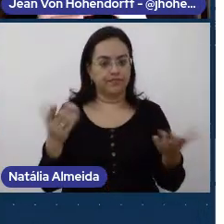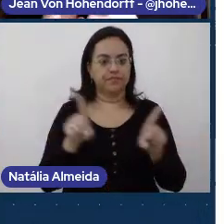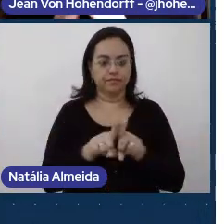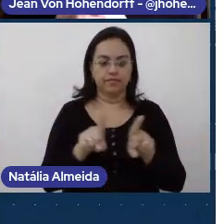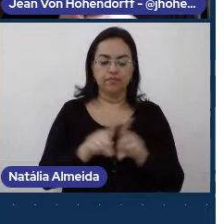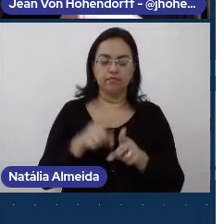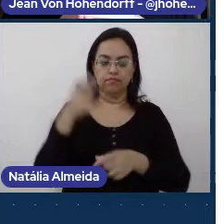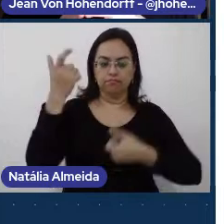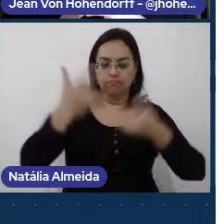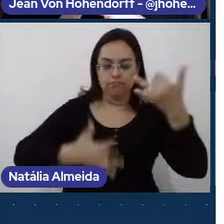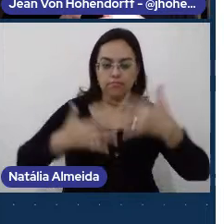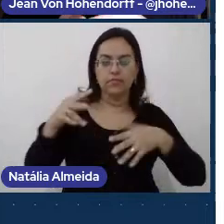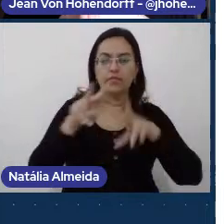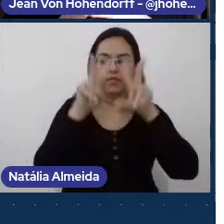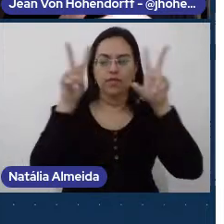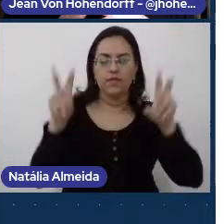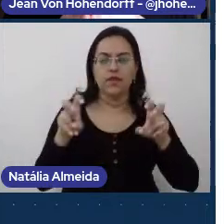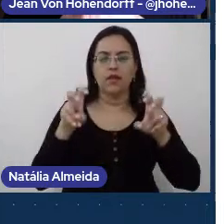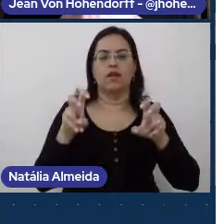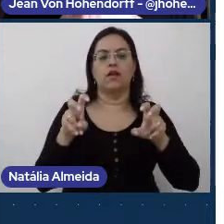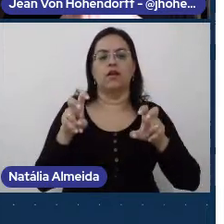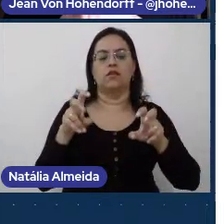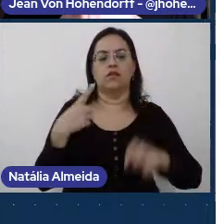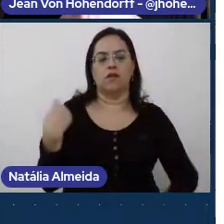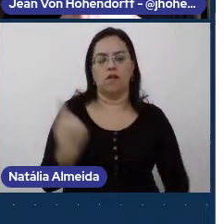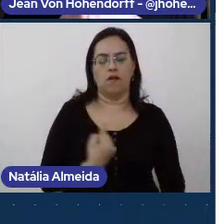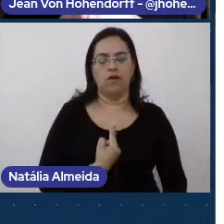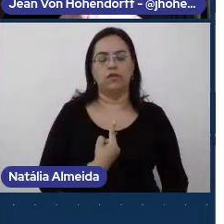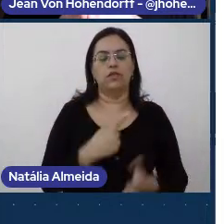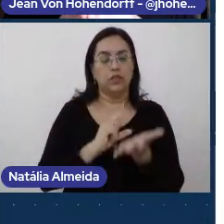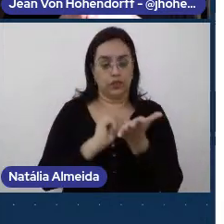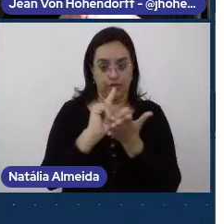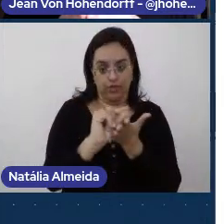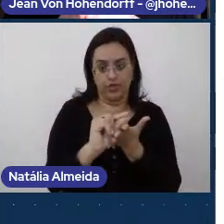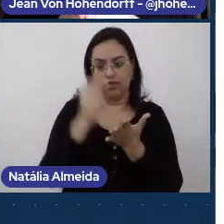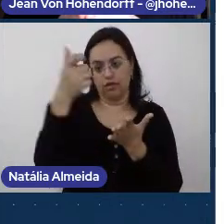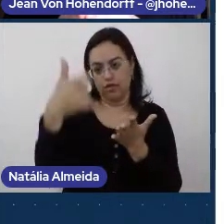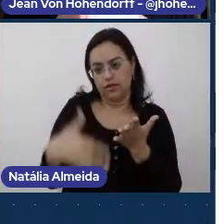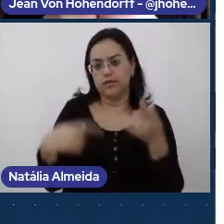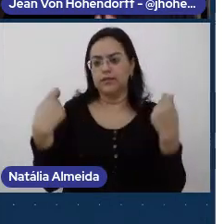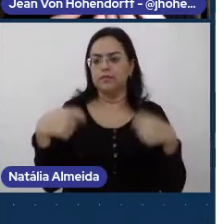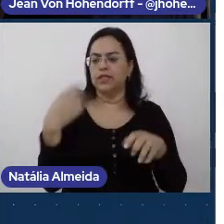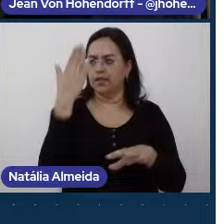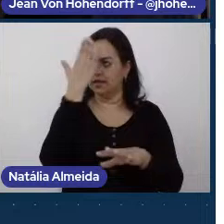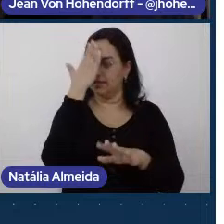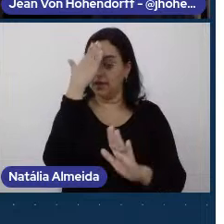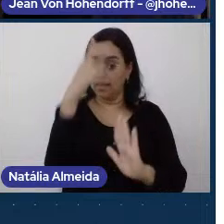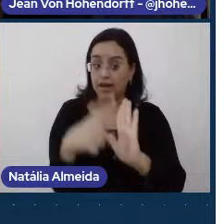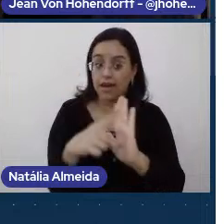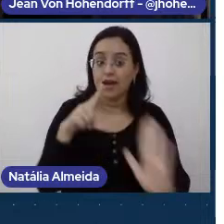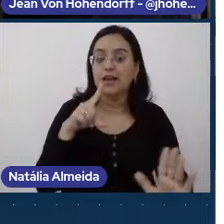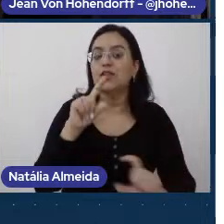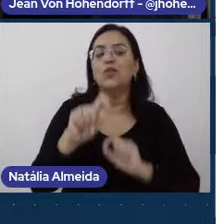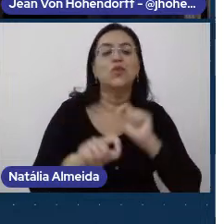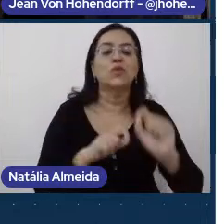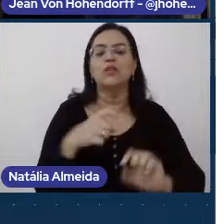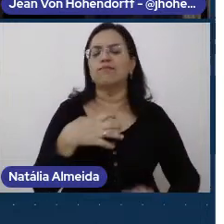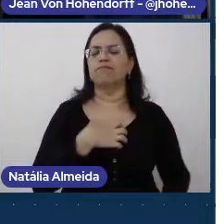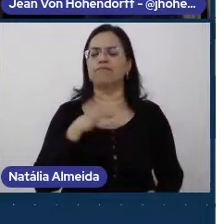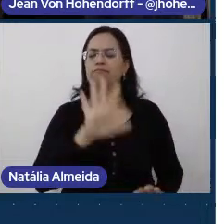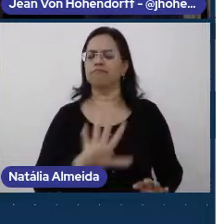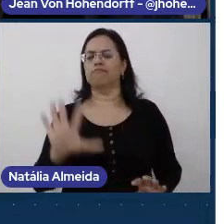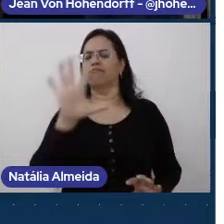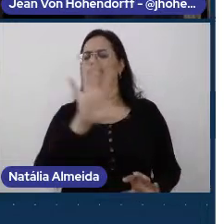isso no nosso artigo, a gente precisa entender qual é o paradigma daquela